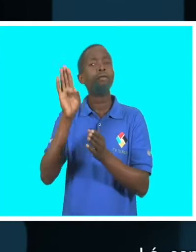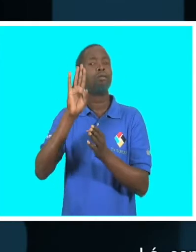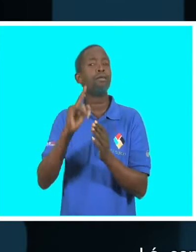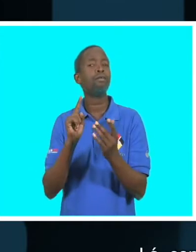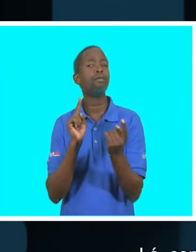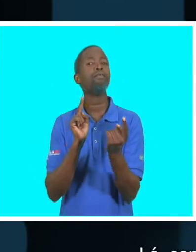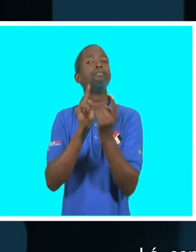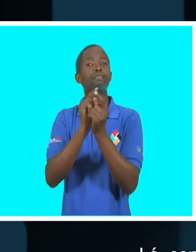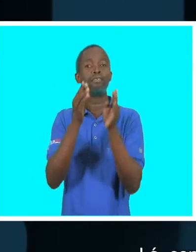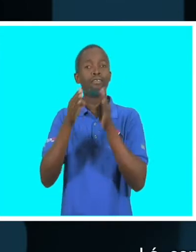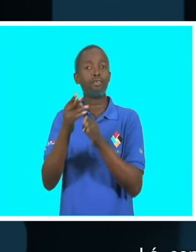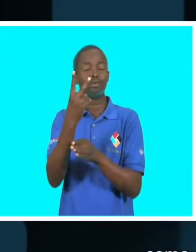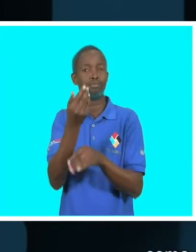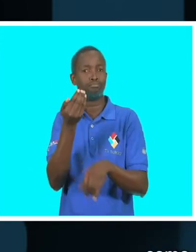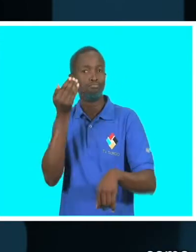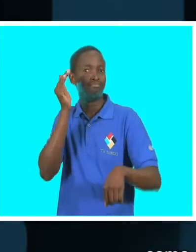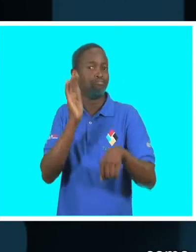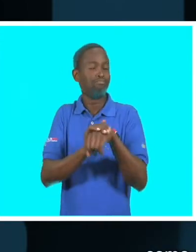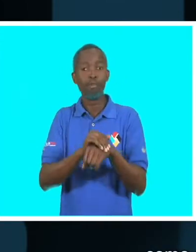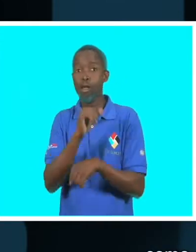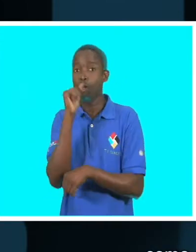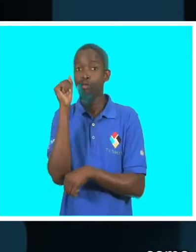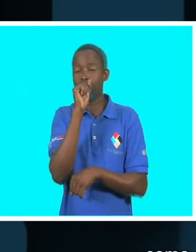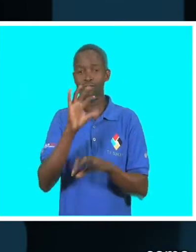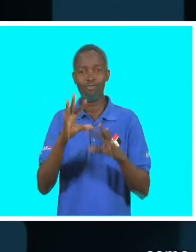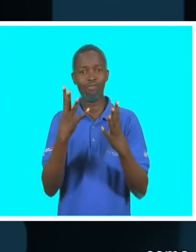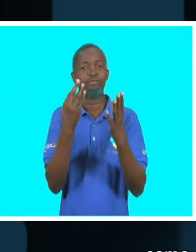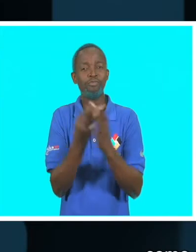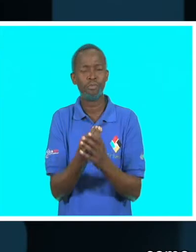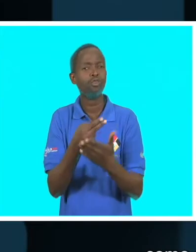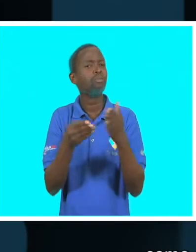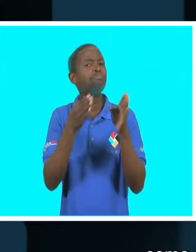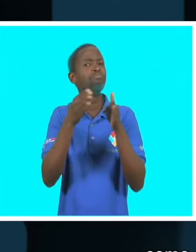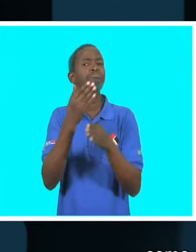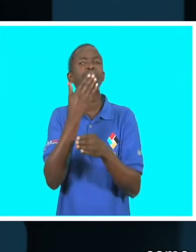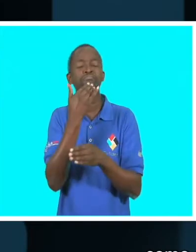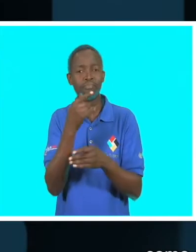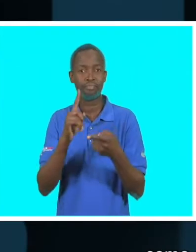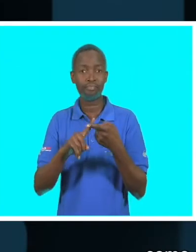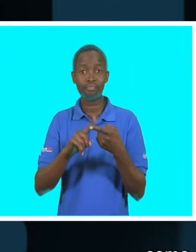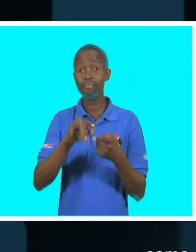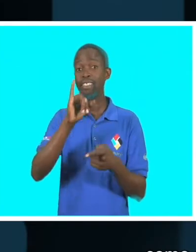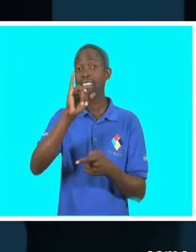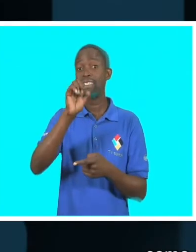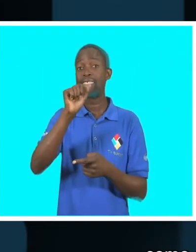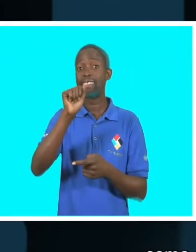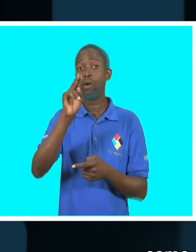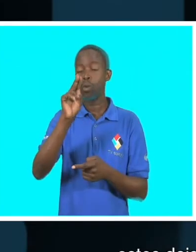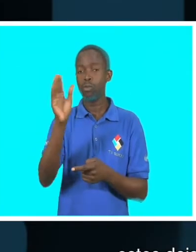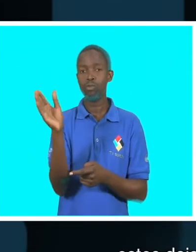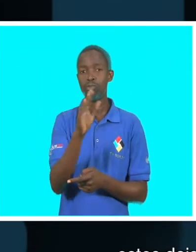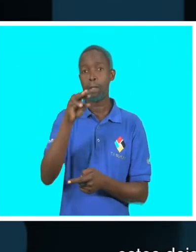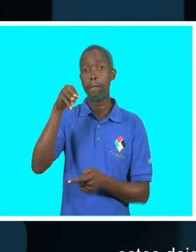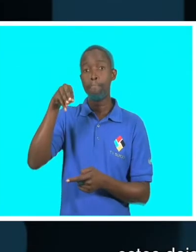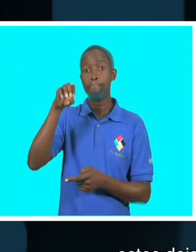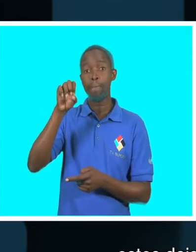com várias pessoas com deficiência visual, como é o músico Isaú Minesis e o locutor de rádio, Momad Sharifo.